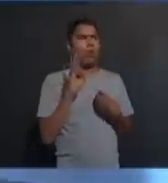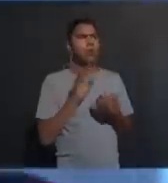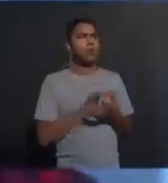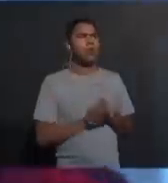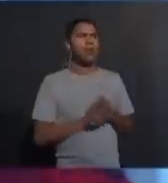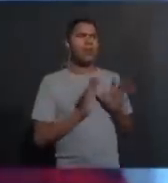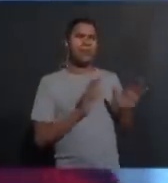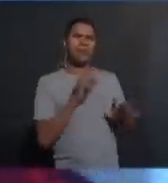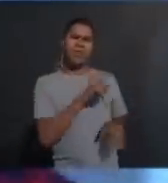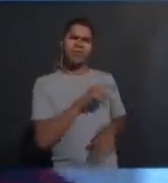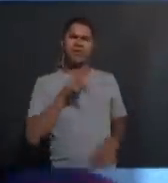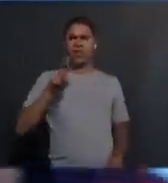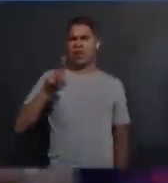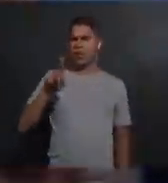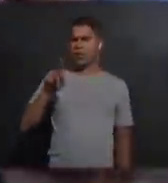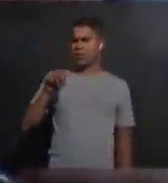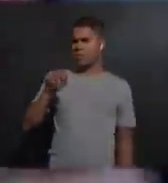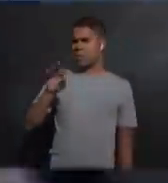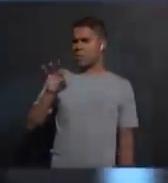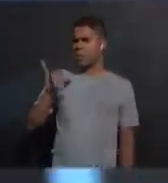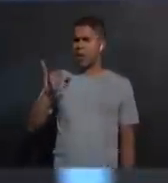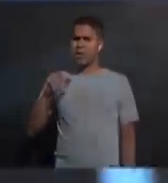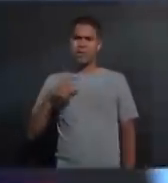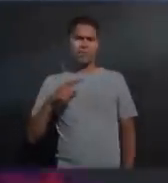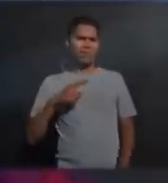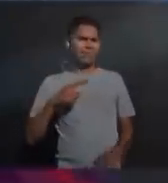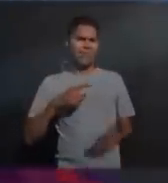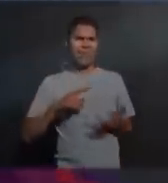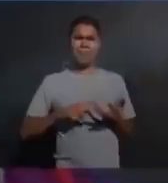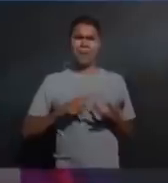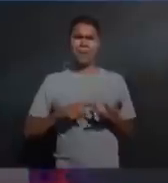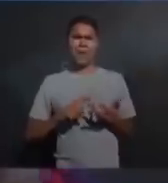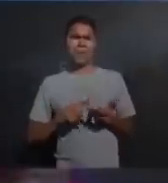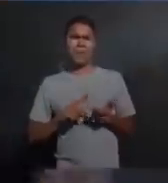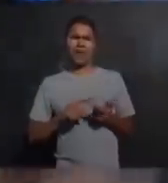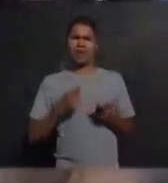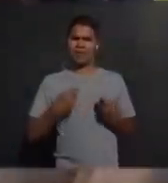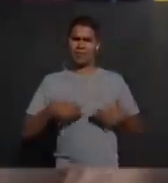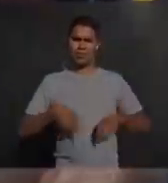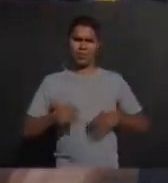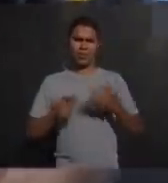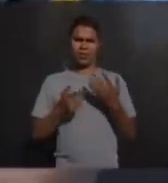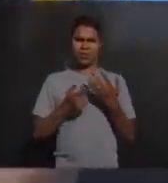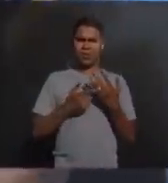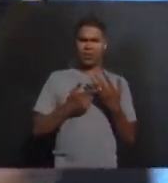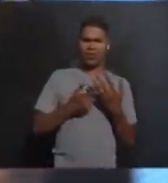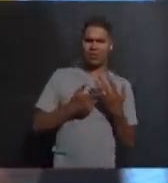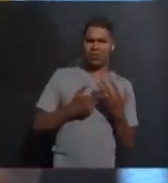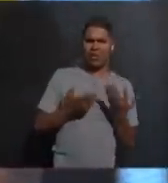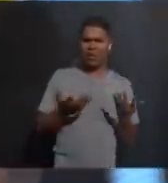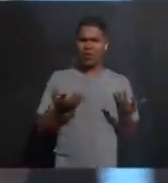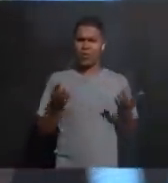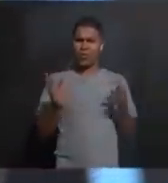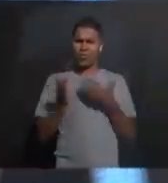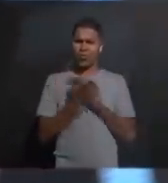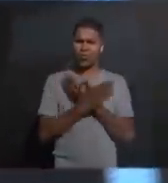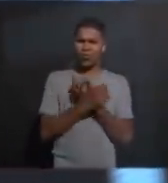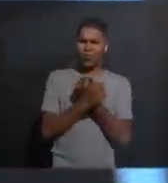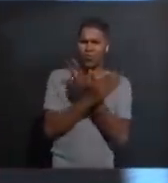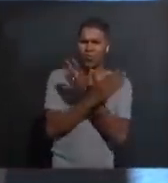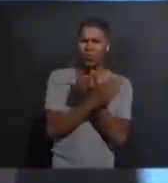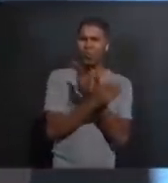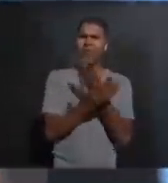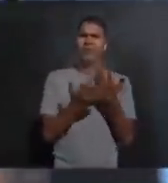a mais à parte ela tem tantas coisas ela não precisa de um anel de borboleta vai ser apenas mais